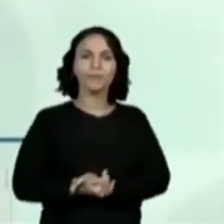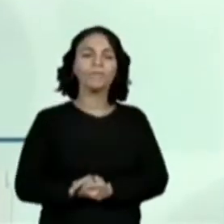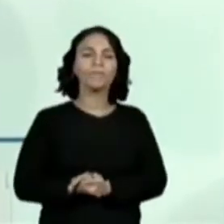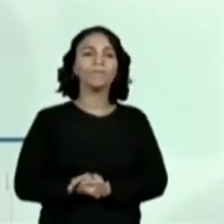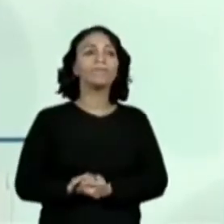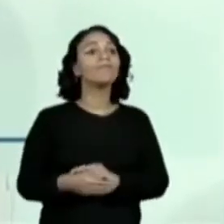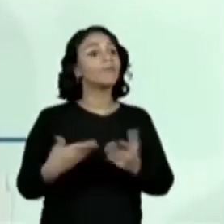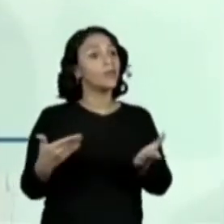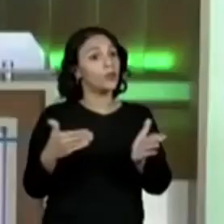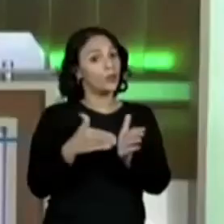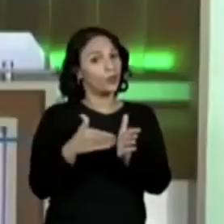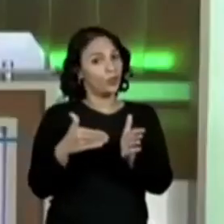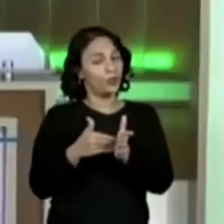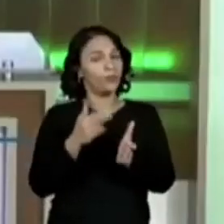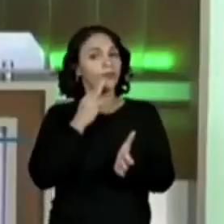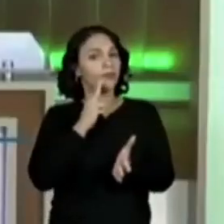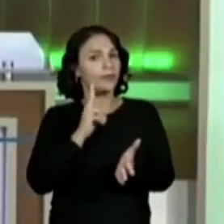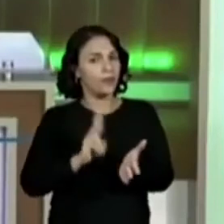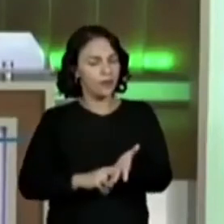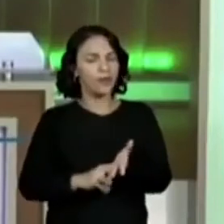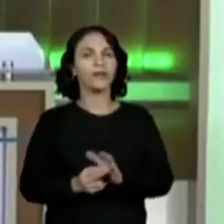nossa última carta